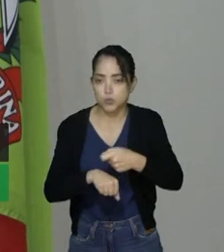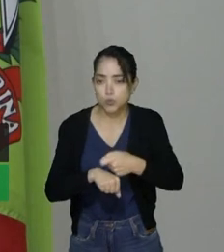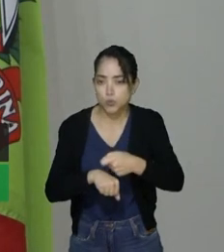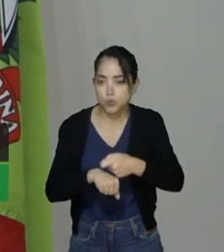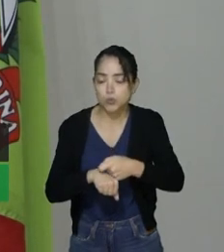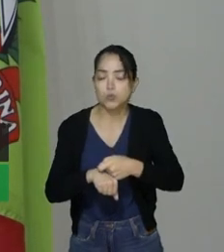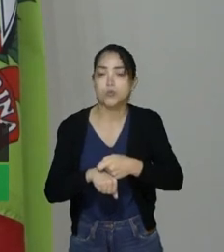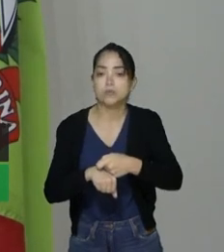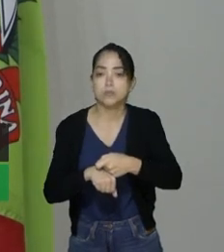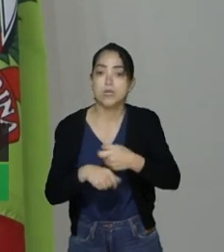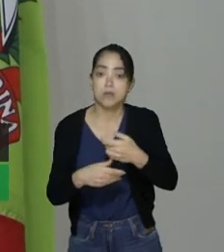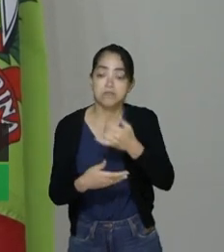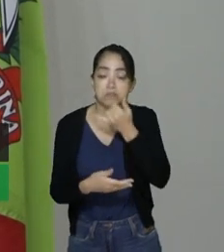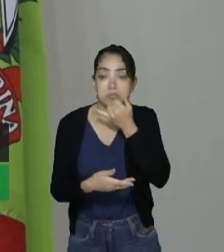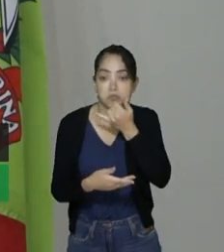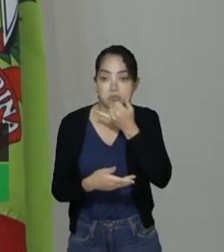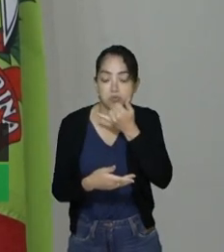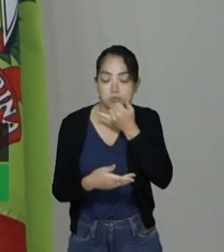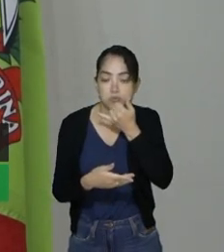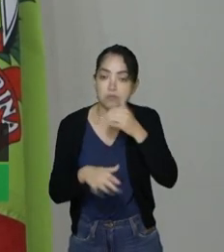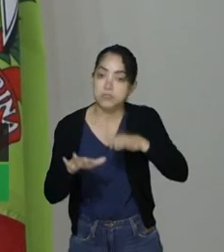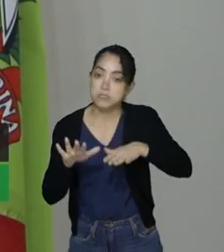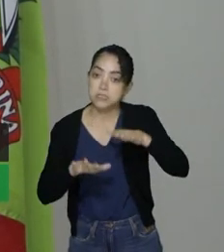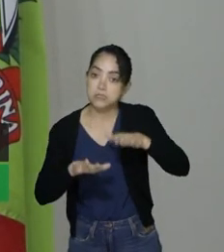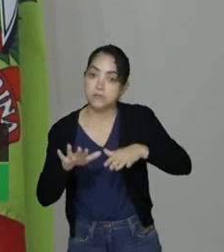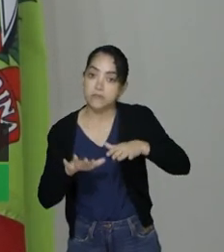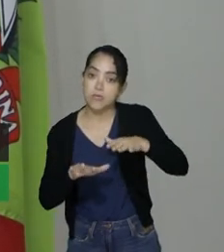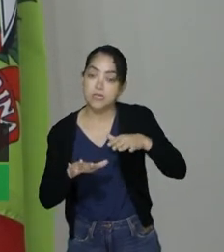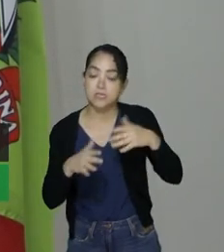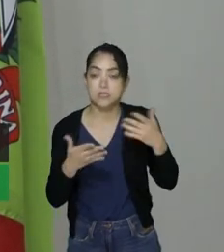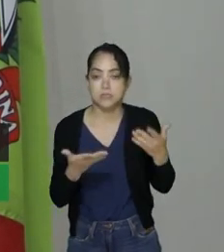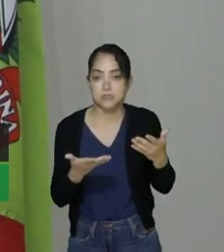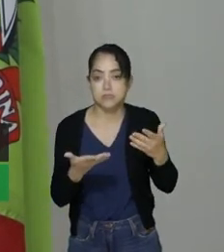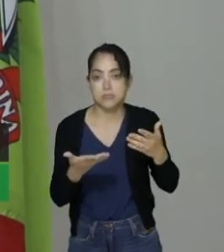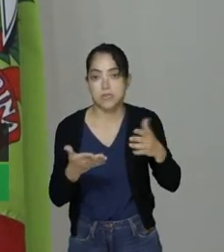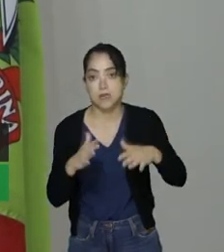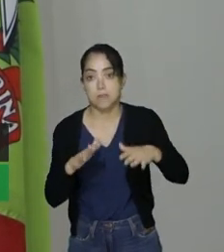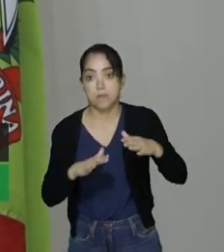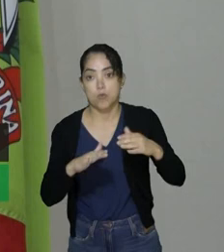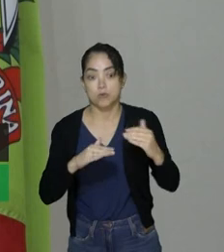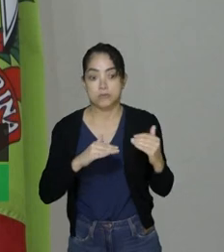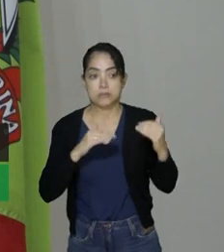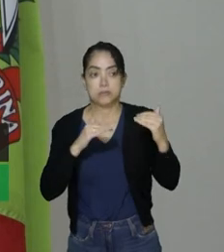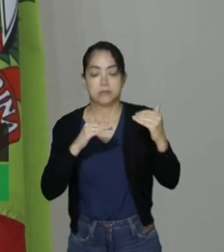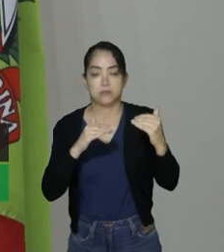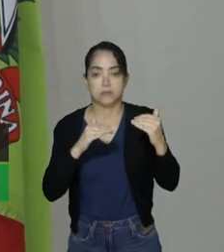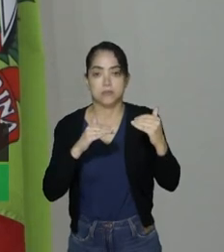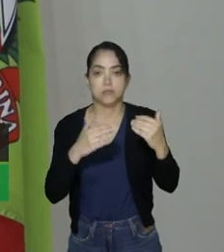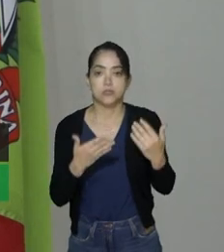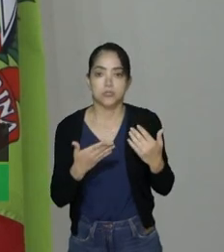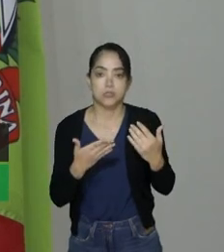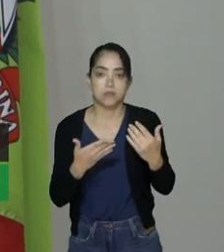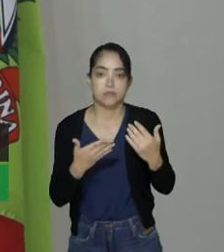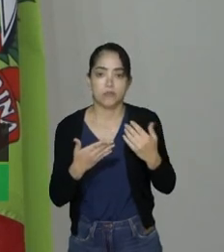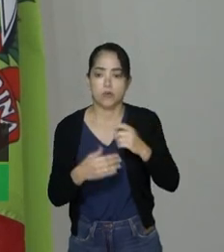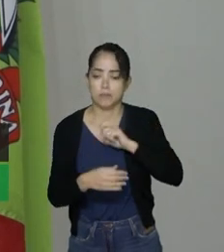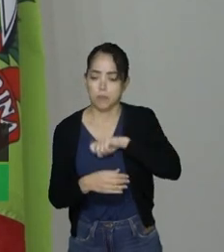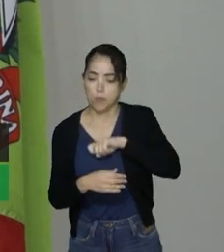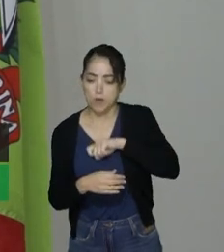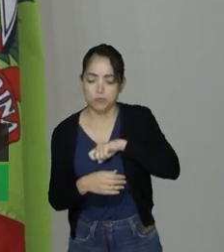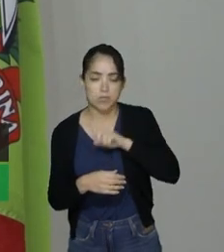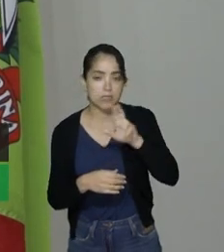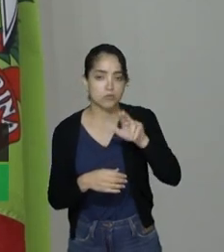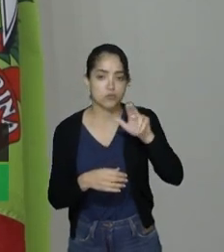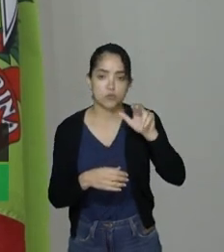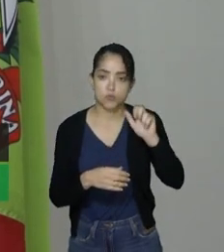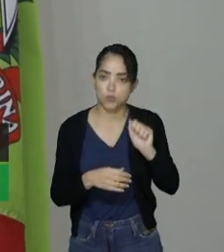eu peço desculpas se alguma vez aqui me excedi. Nunca foi por mal, nunca foi por querer o